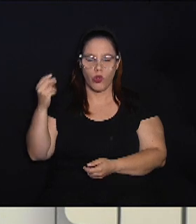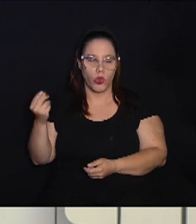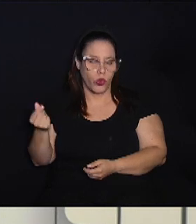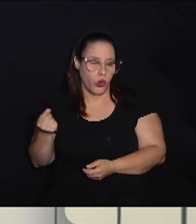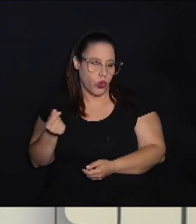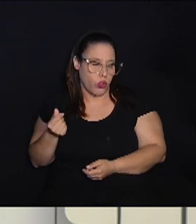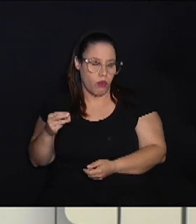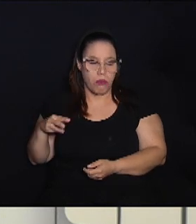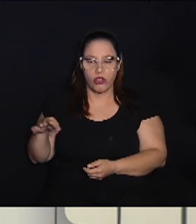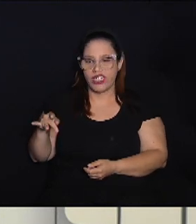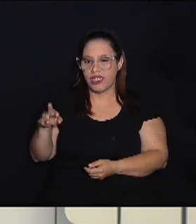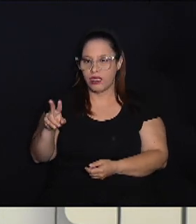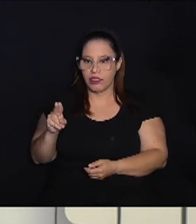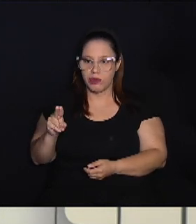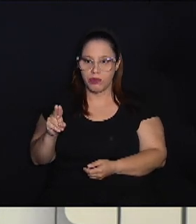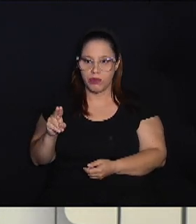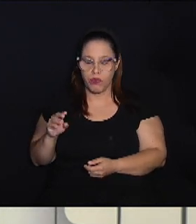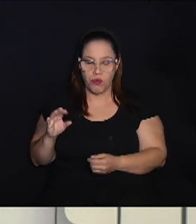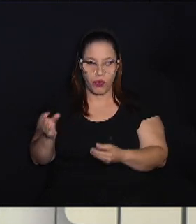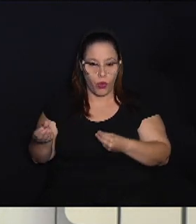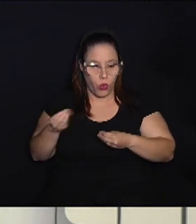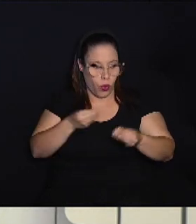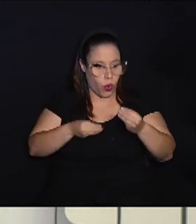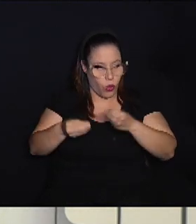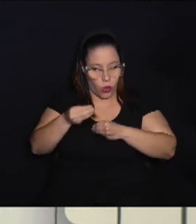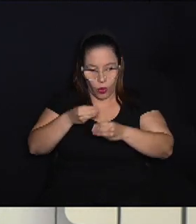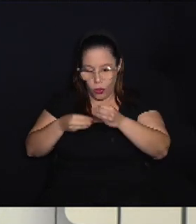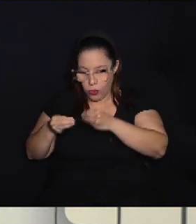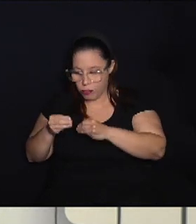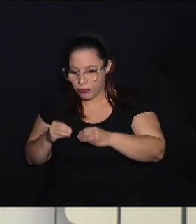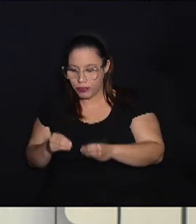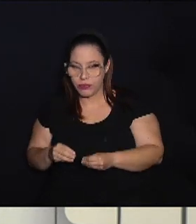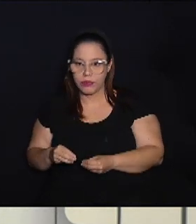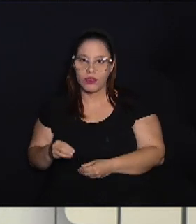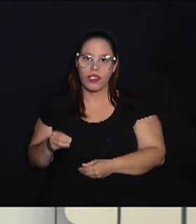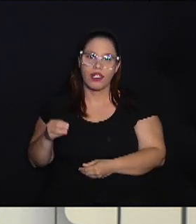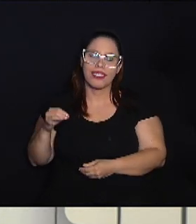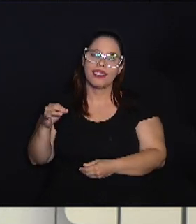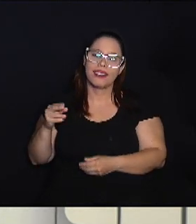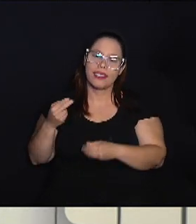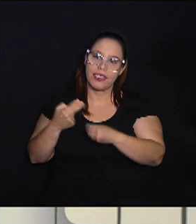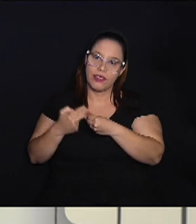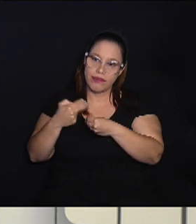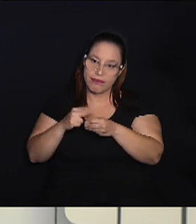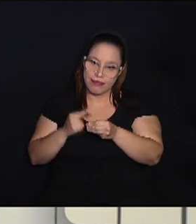museu, com obras e materiais preservados pelo Centro de Memória da Unicamp.